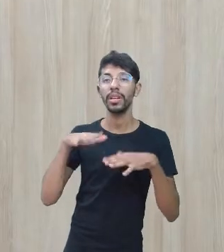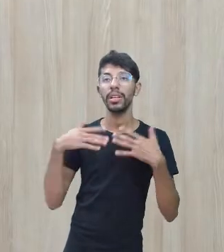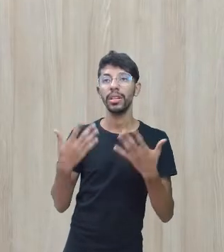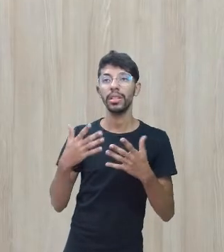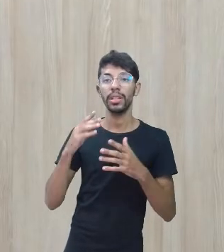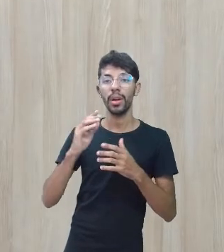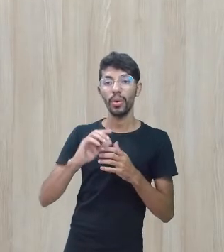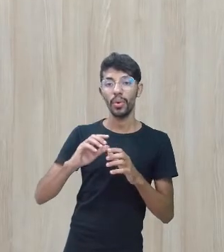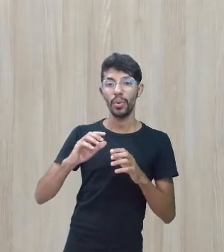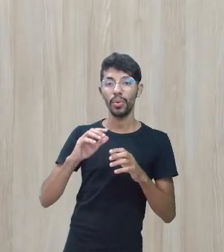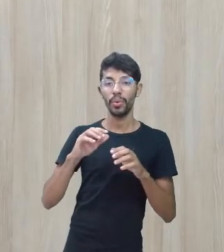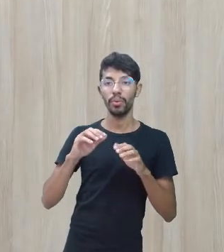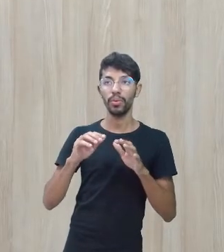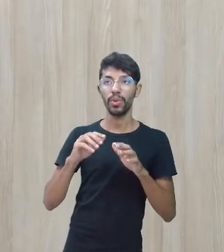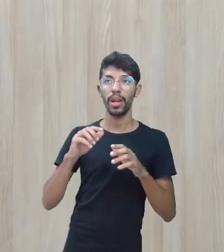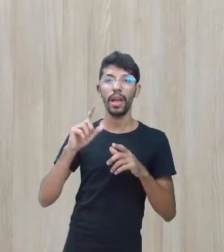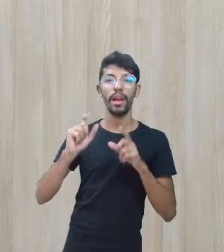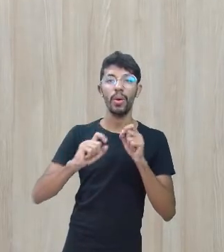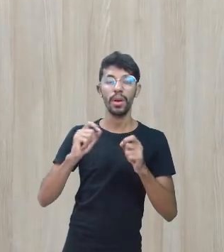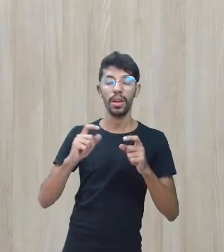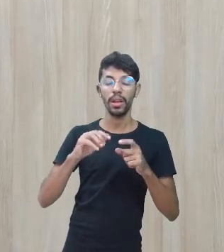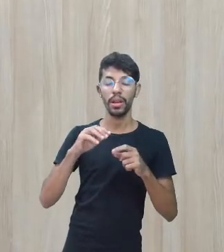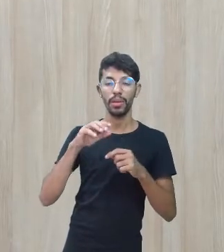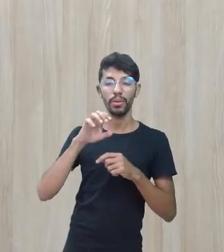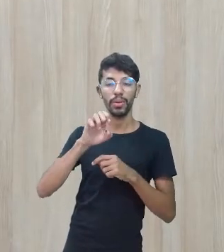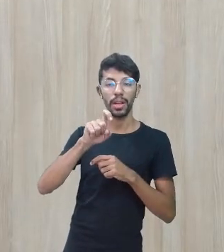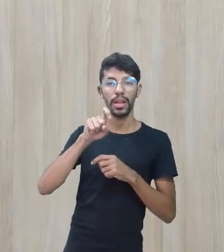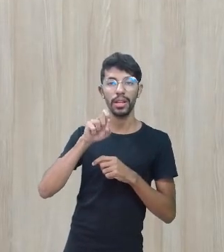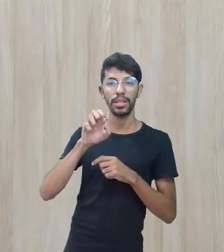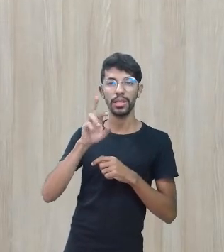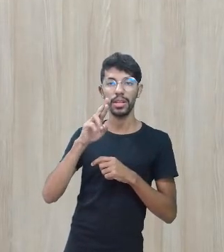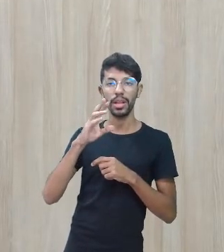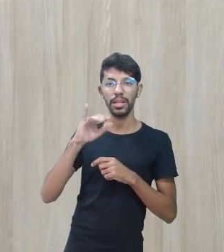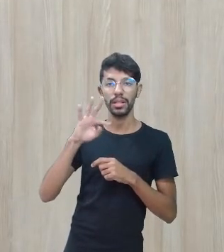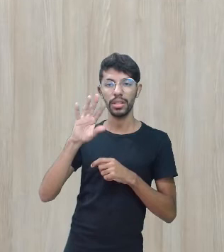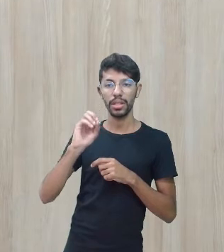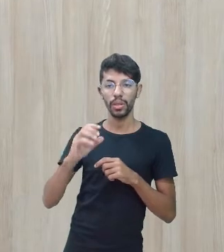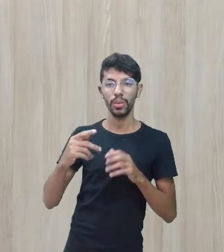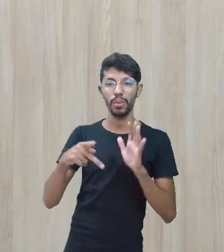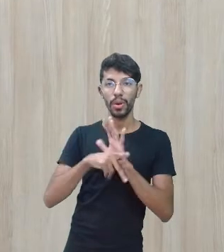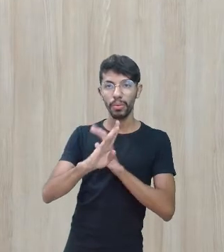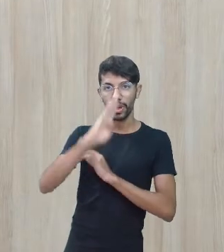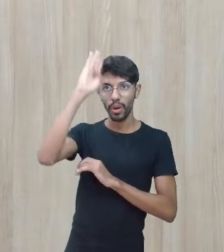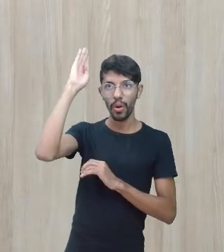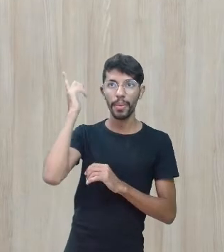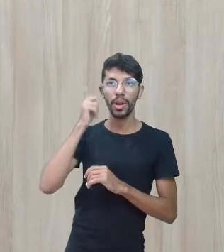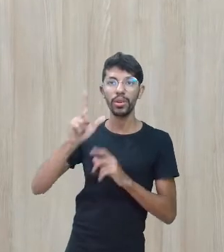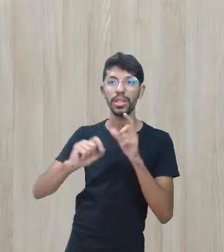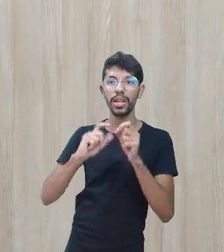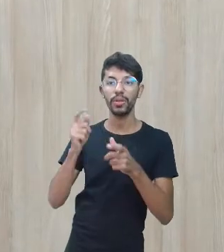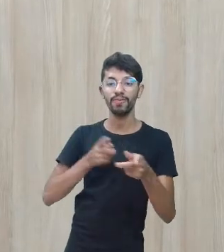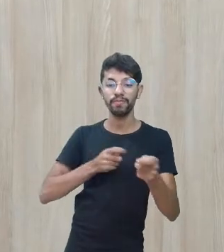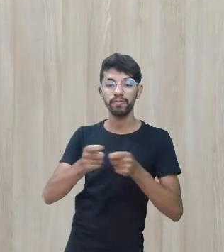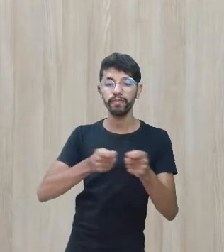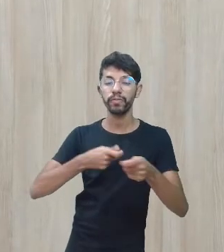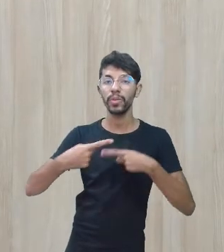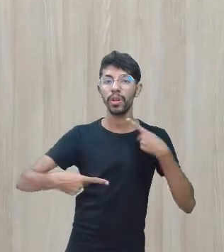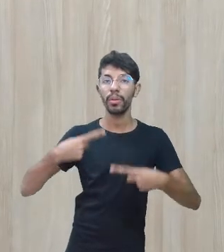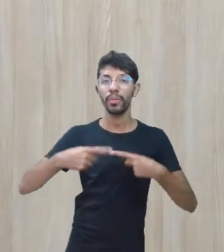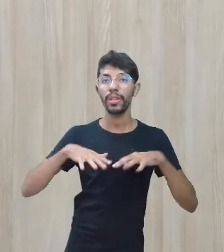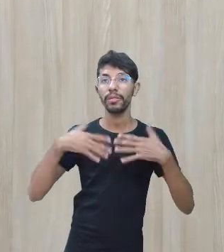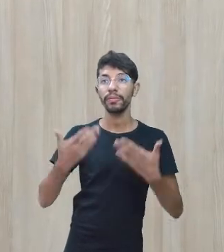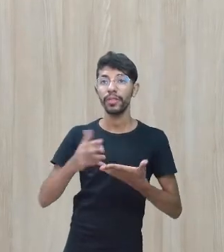que assumir o controle político do império a partir daí. E isso vai fazer com que várias